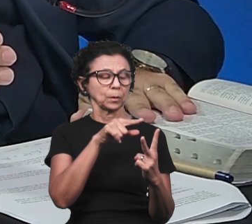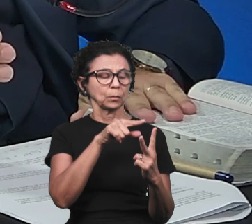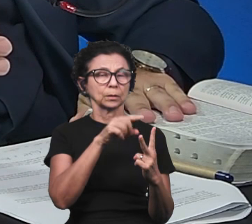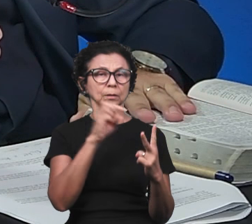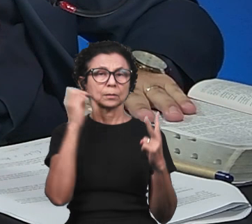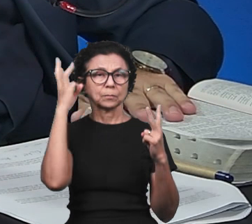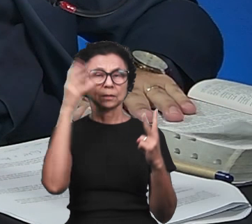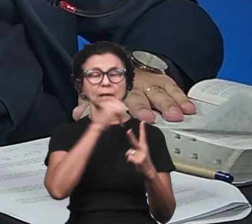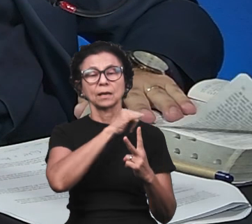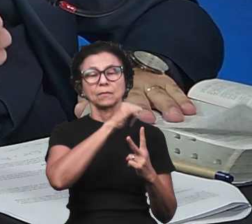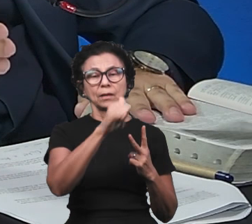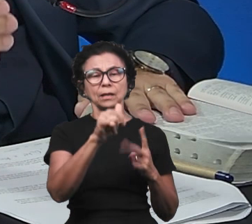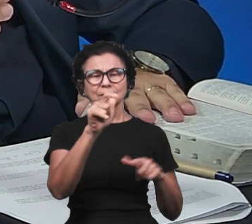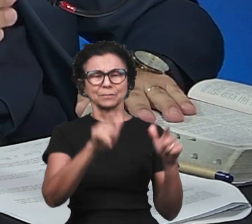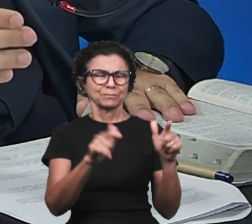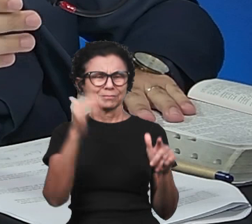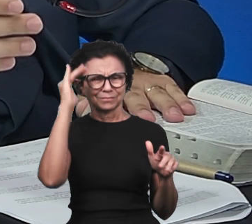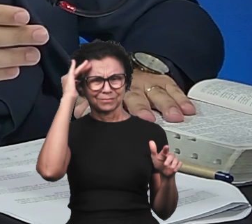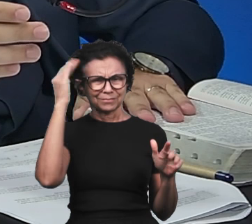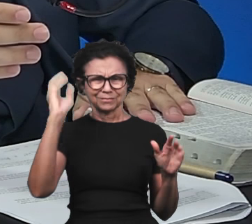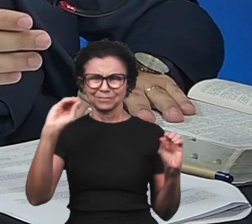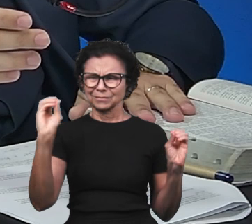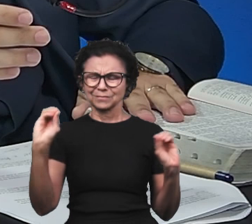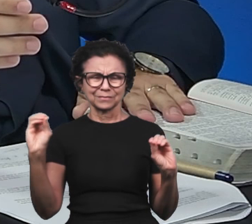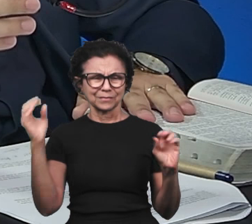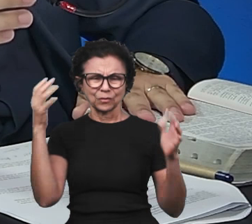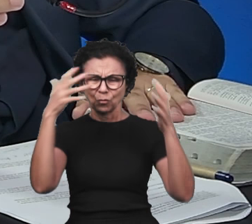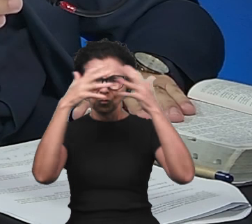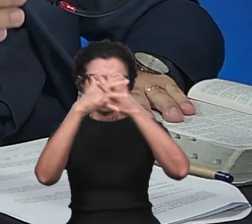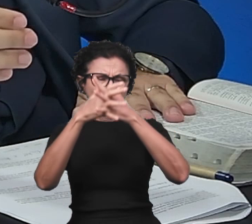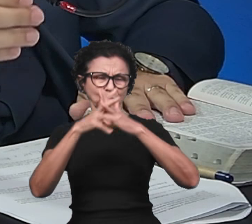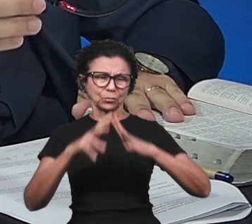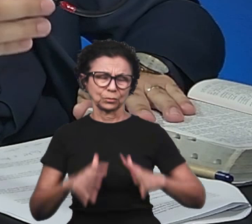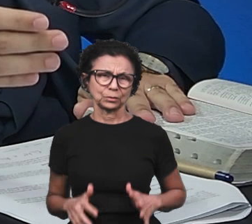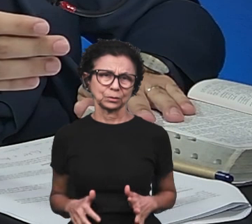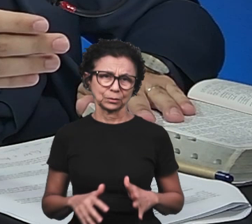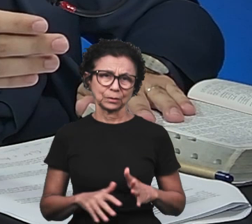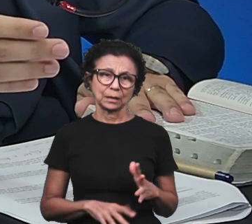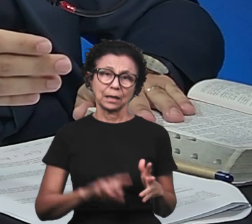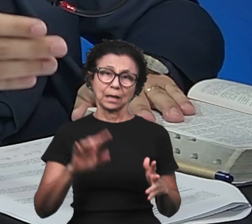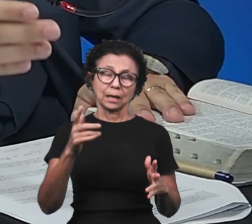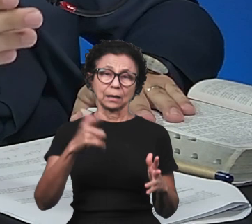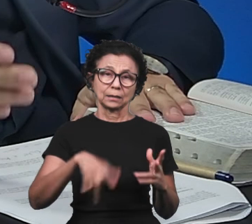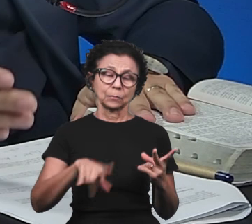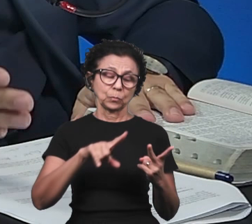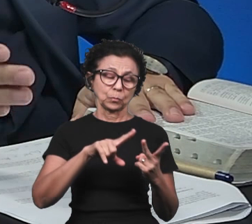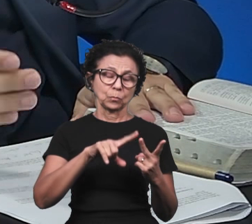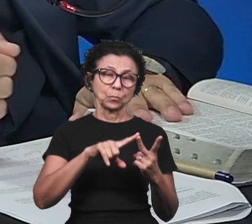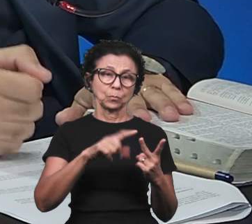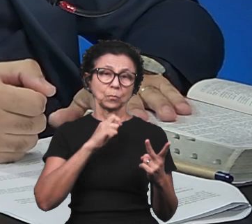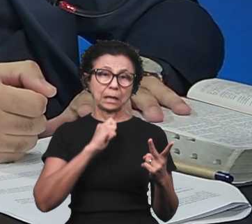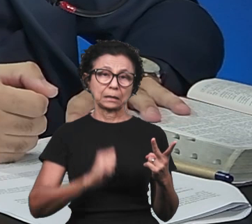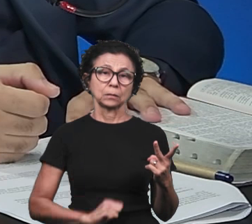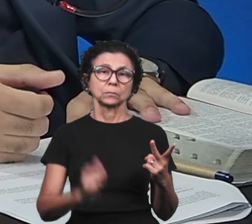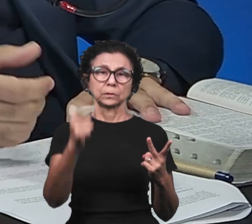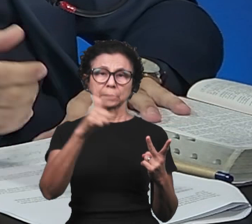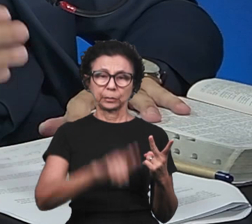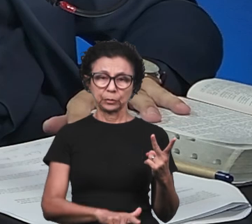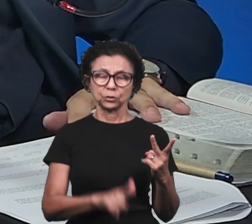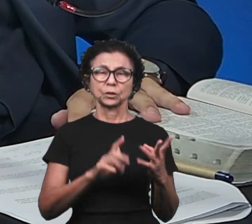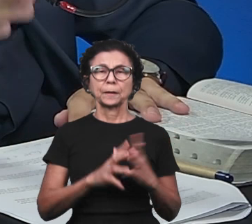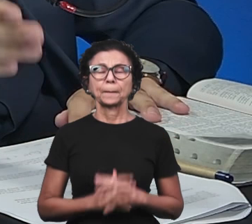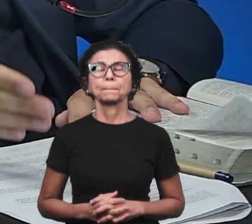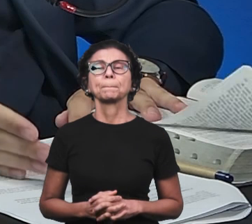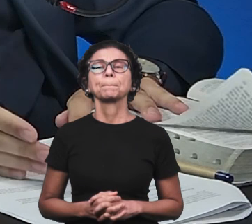coisa, a igreja hoje, o servo do Senhor hoje é portador da mensagem do Espírito Santo, tal como em Apocalipse se diz: